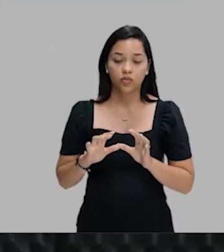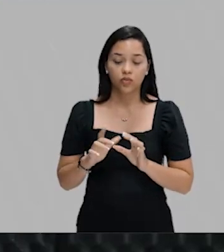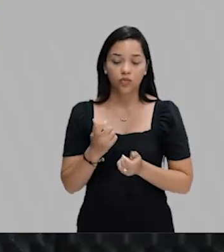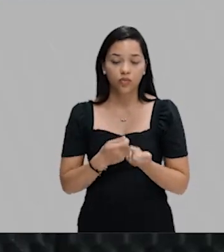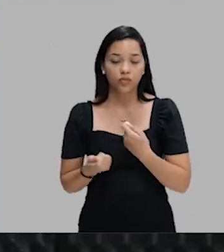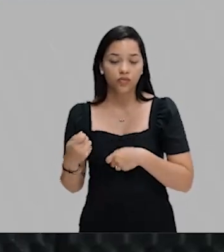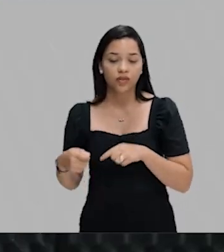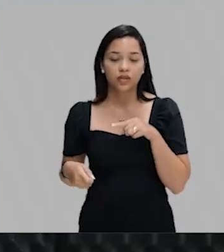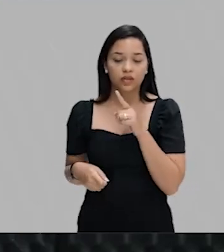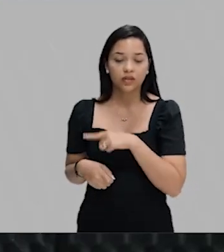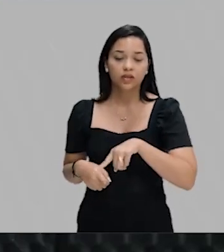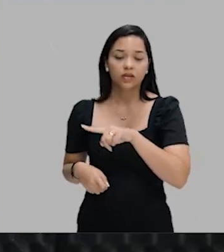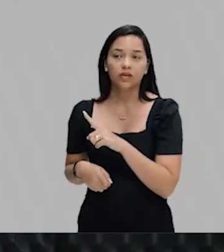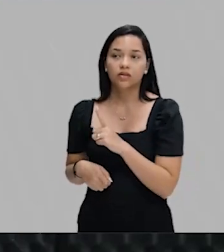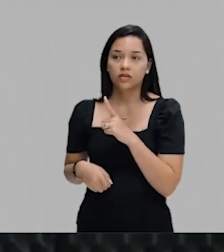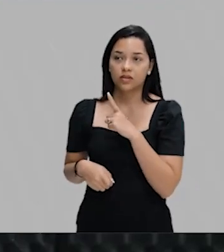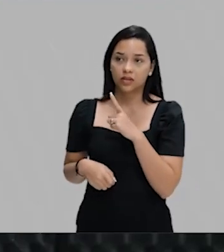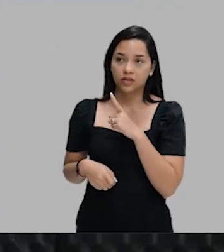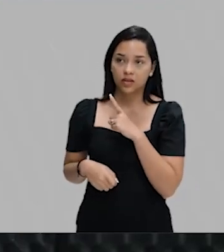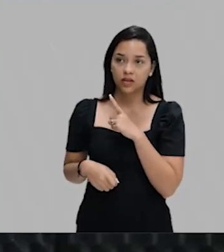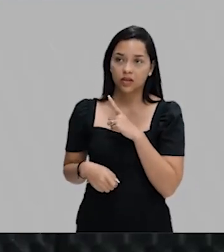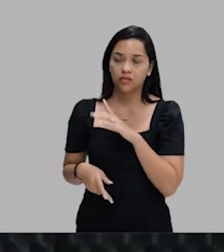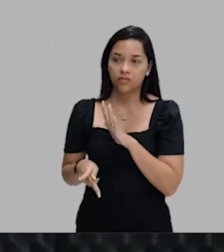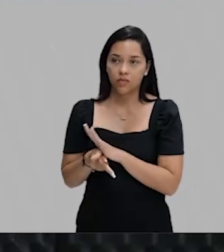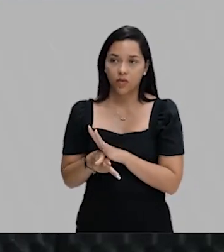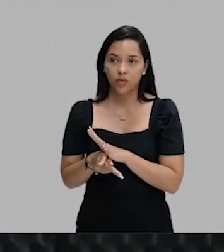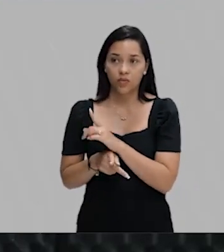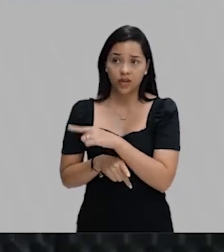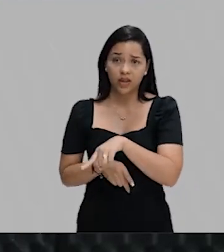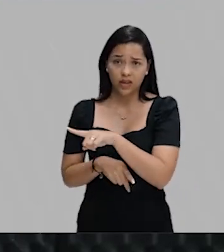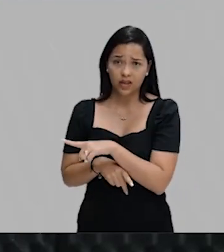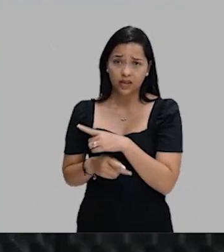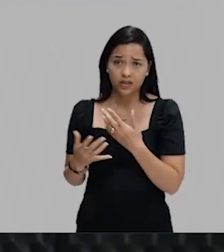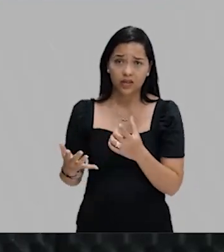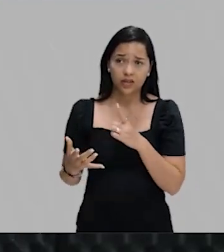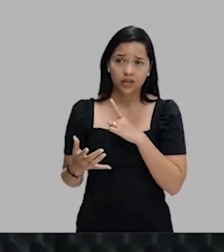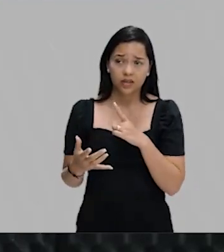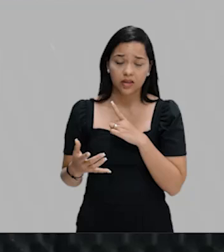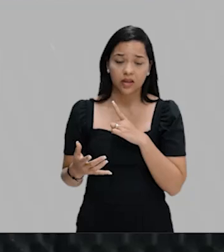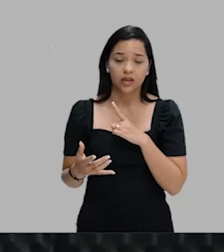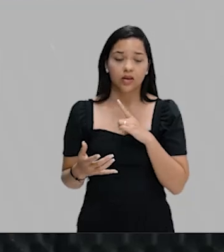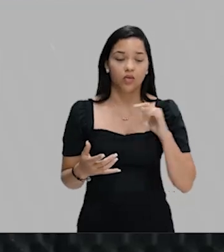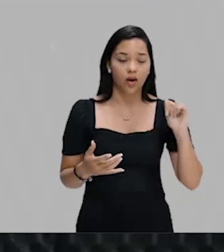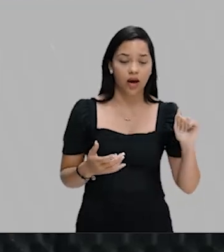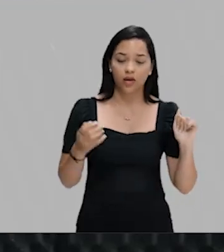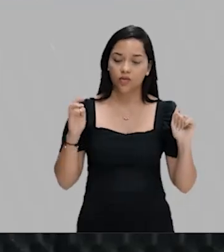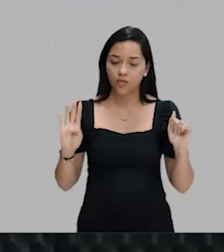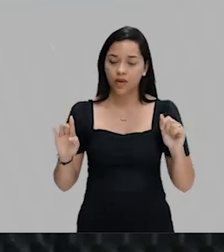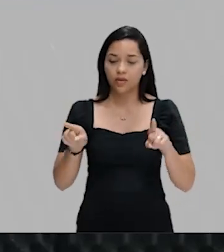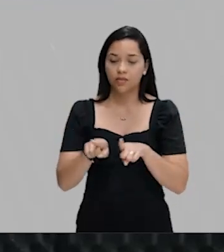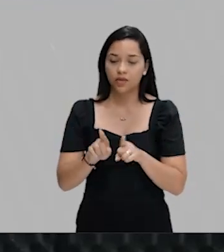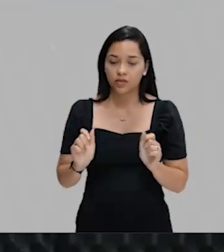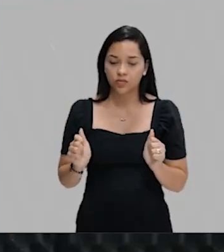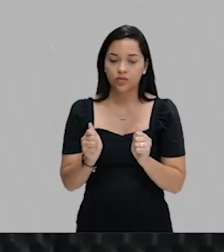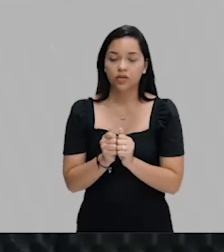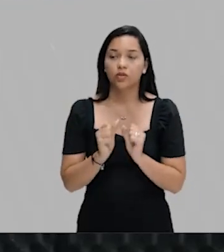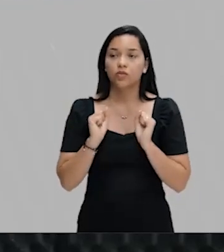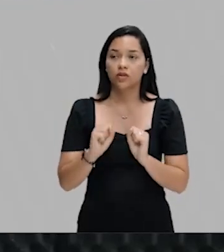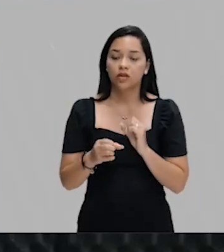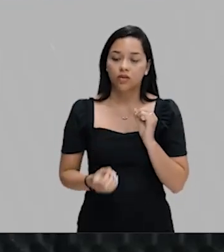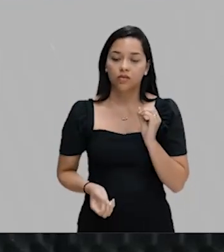eles. Tanto dinamizar o seu comércio entre eles diretamente, país A, país B, como se juntando para